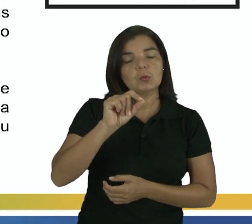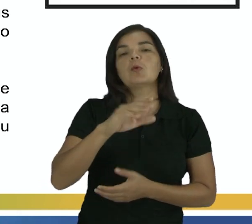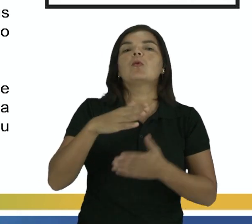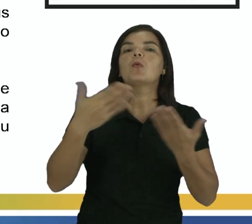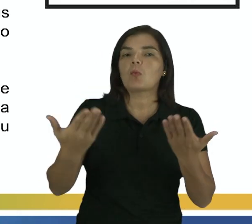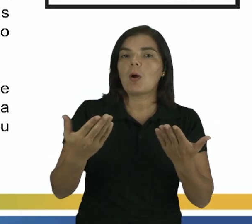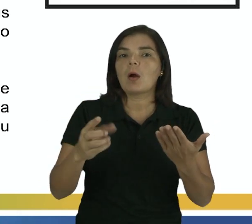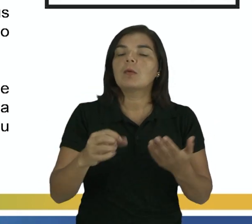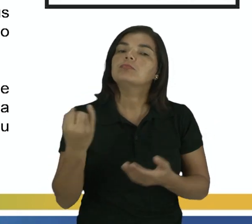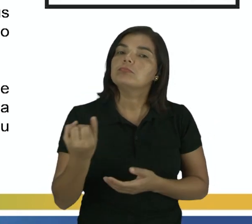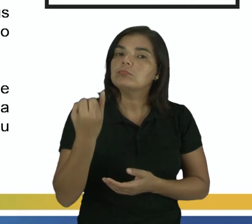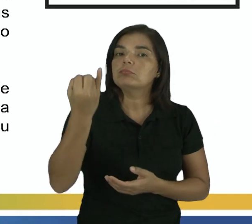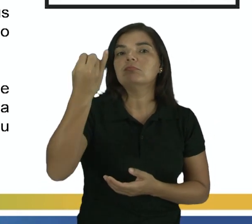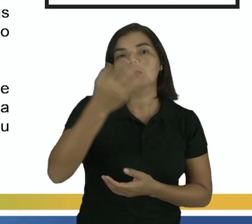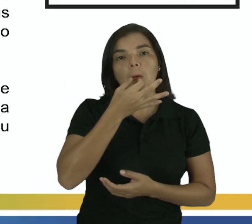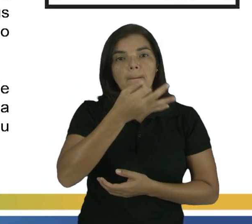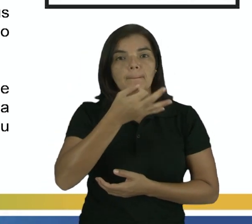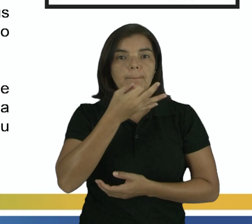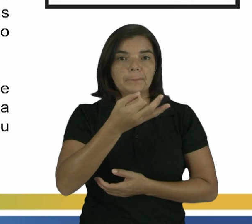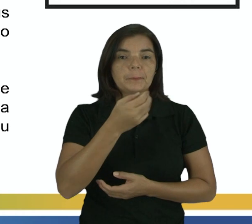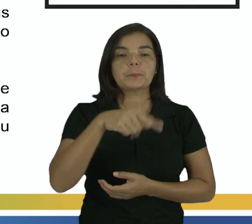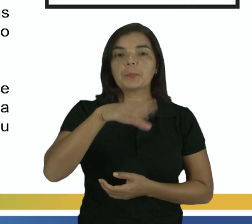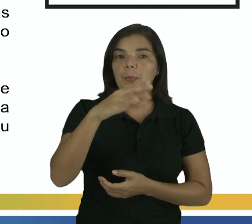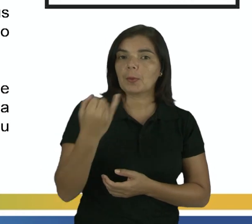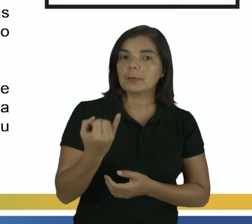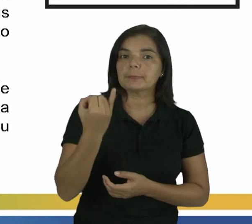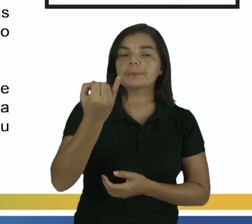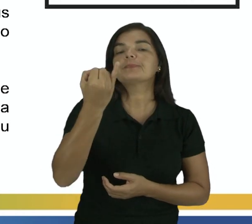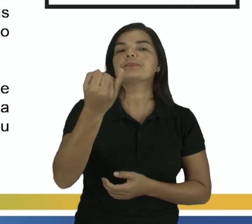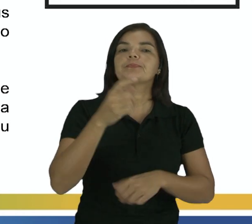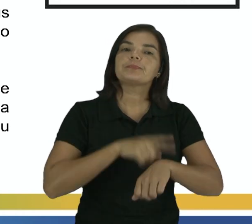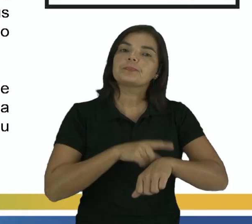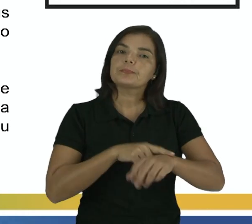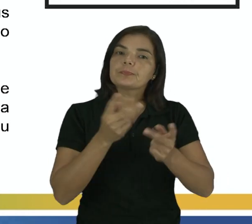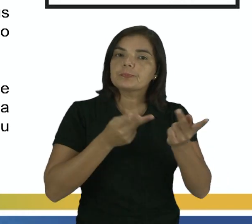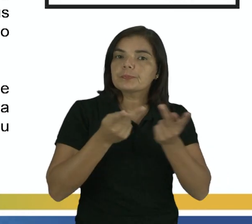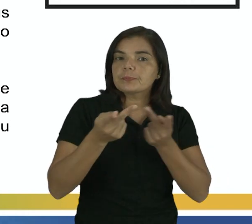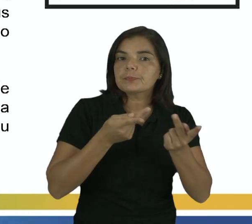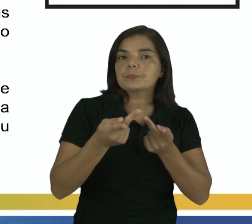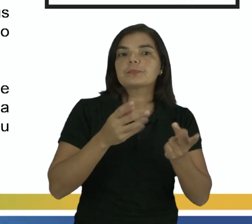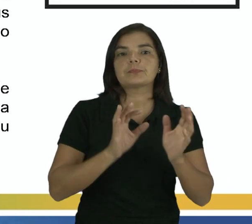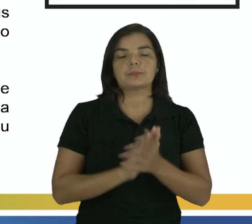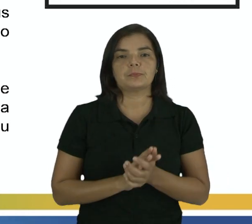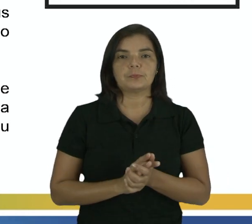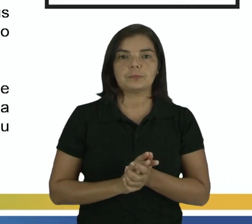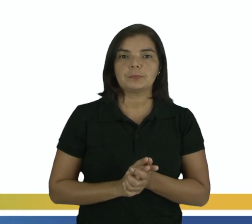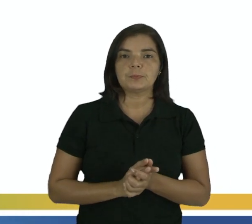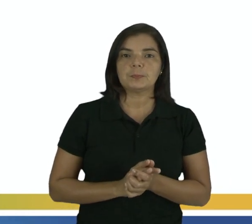qual é a prioridade, qual é o seu ponto de vista que é mais importante na hora da elaboração do seu relato.